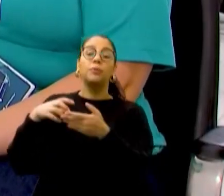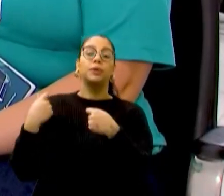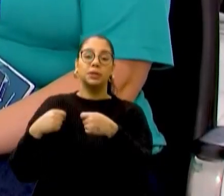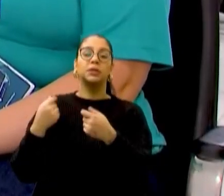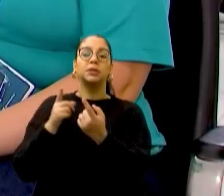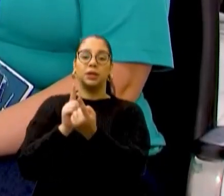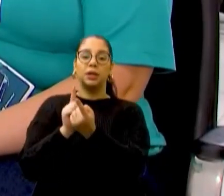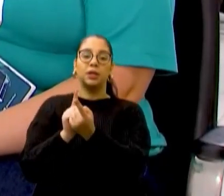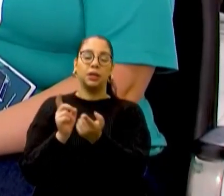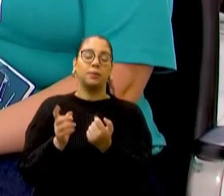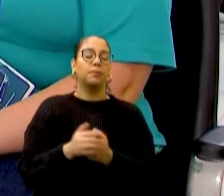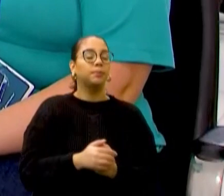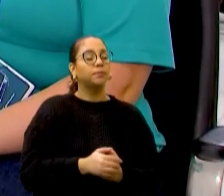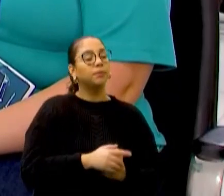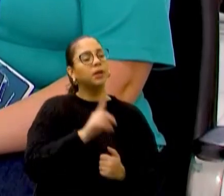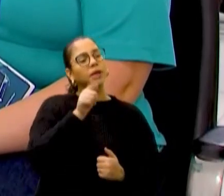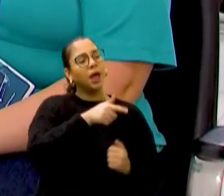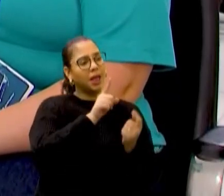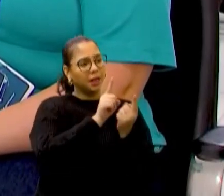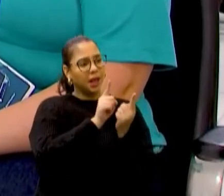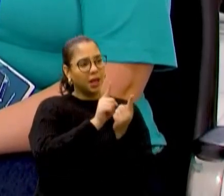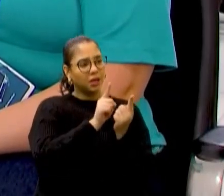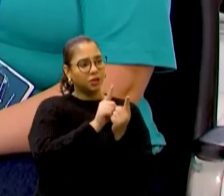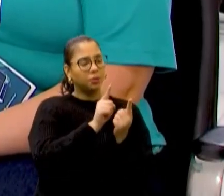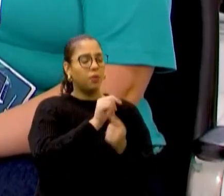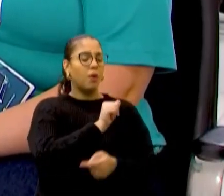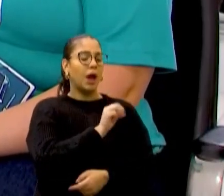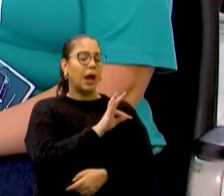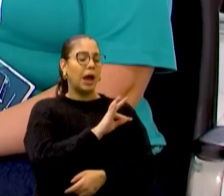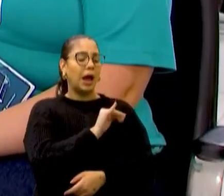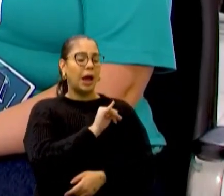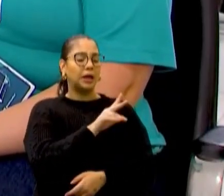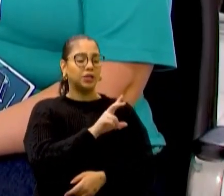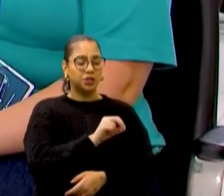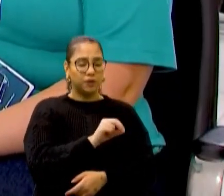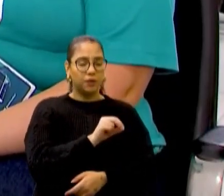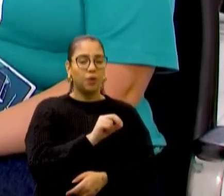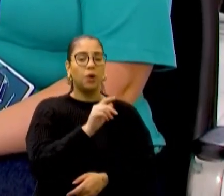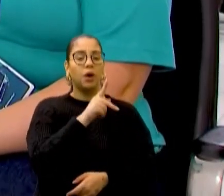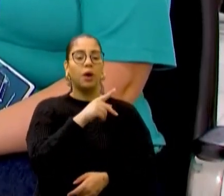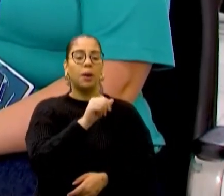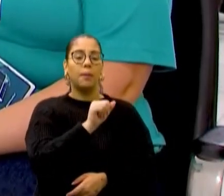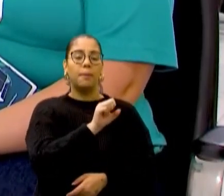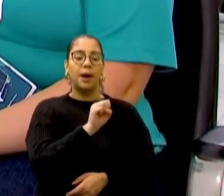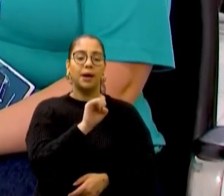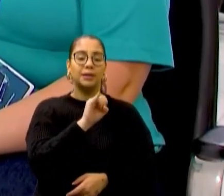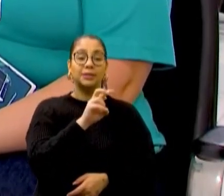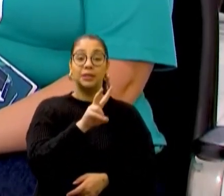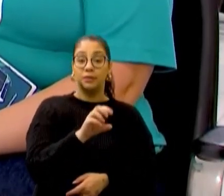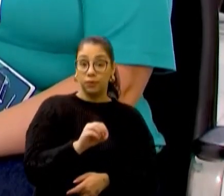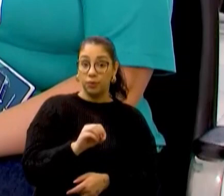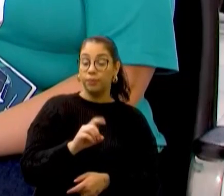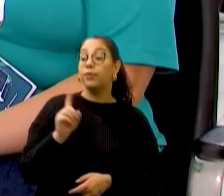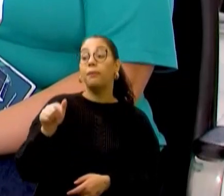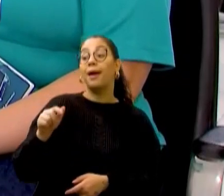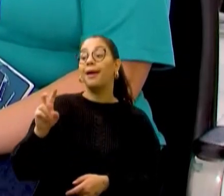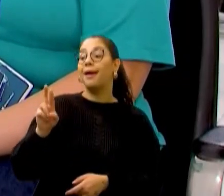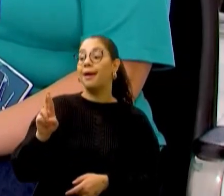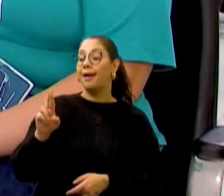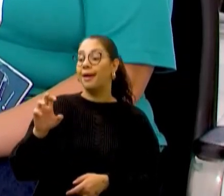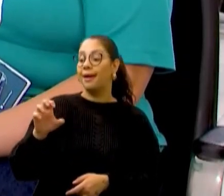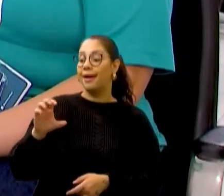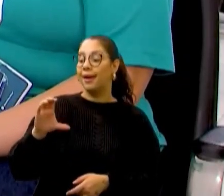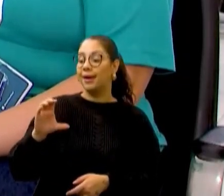para saber a satisfação final dele e vocês são atendimento ativo ou passivo é receptivo nós atendemos receptivo e